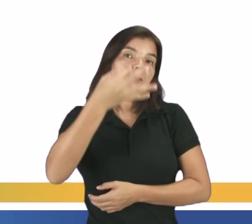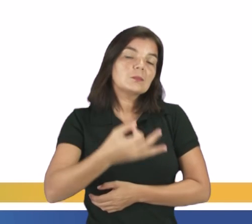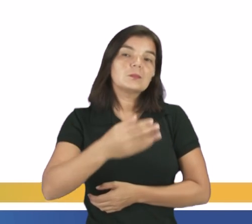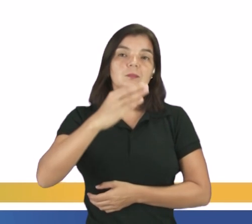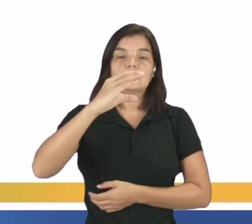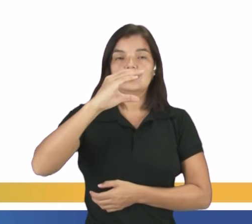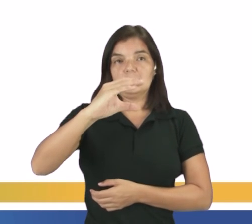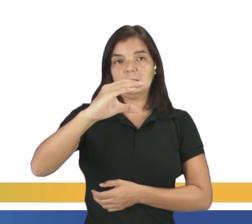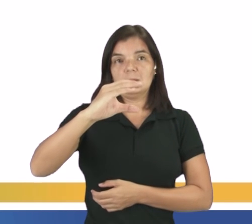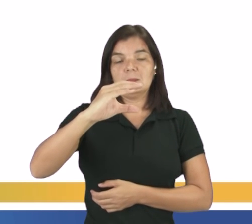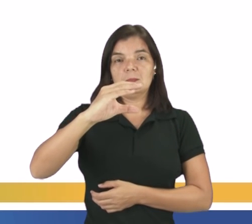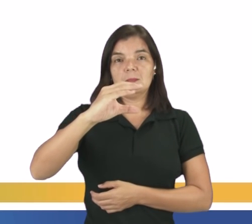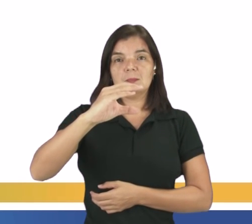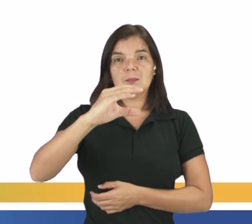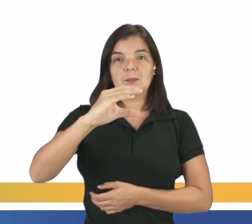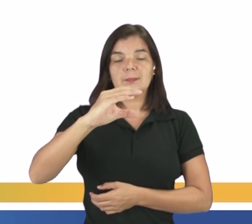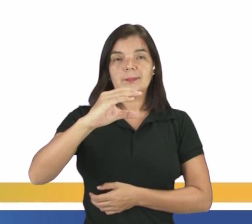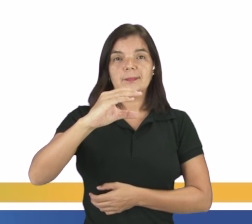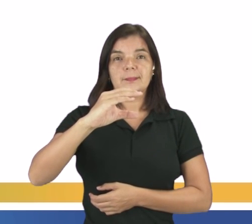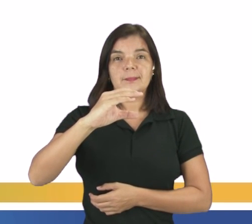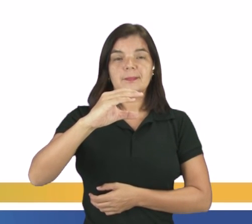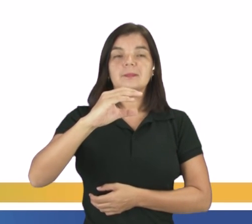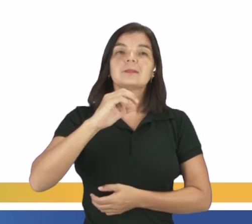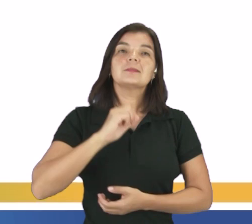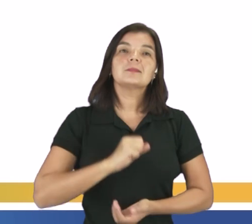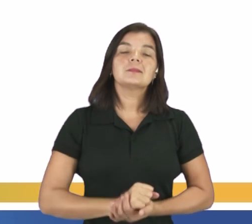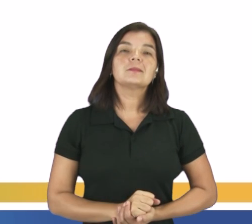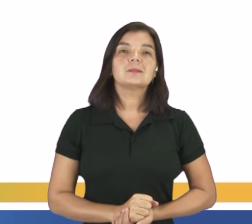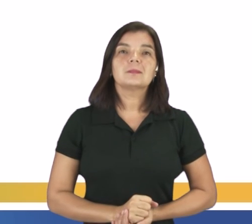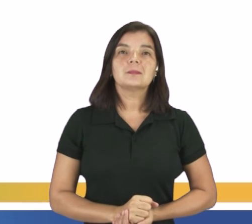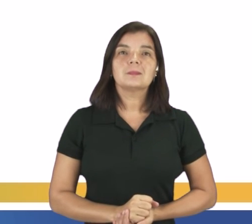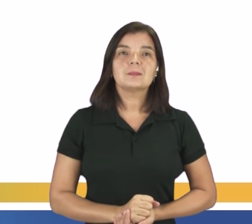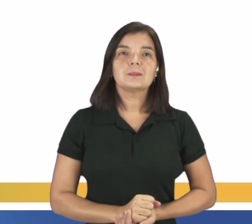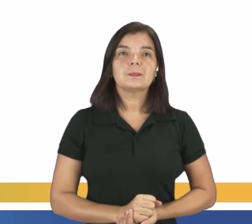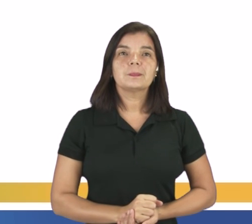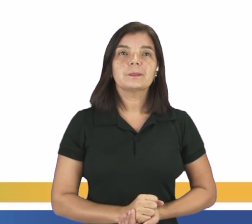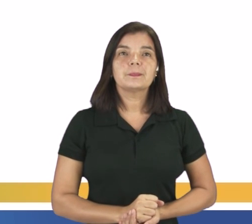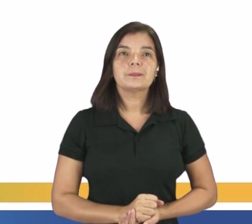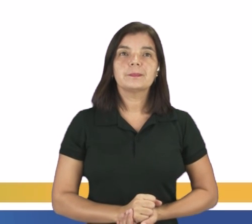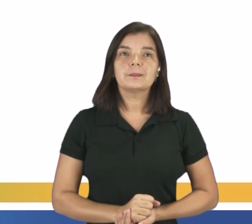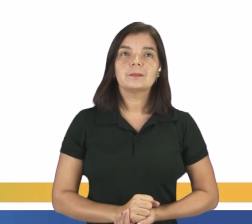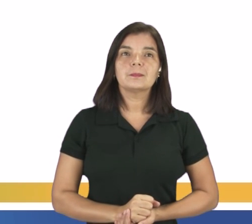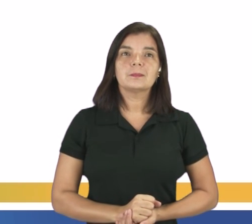correta da nossa primeira atividade é a letra C.